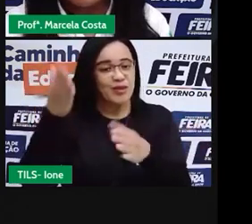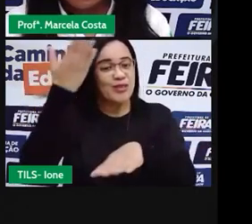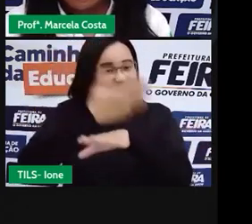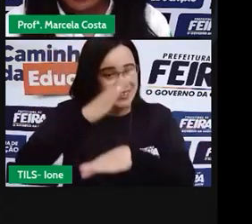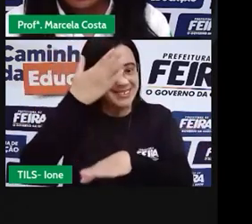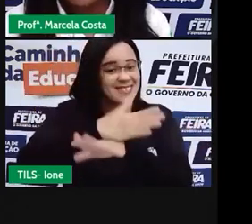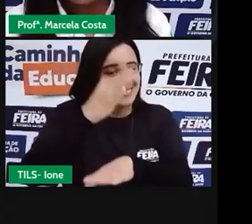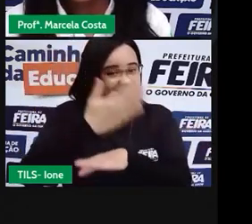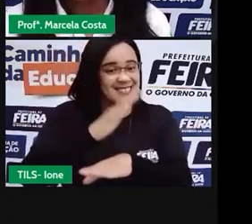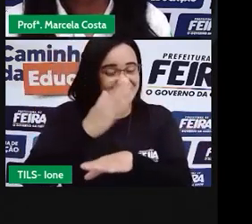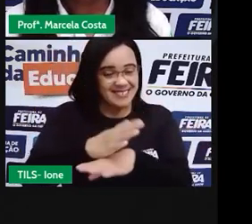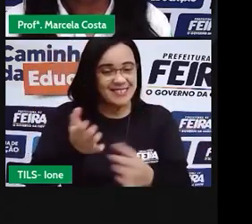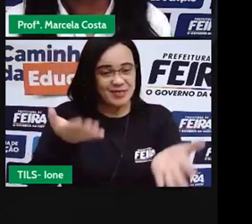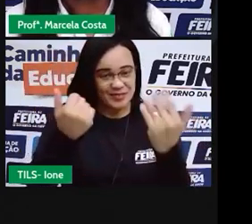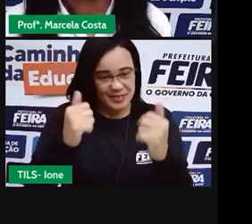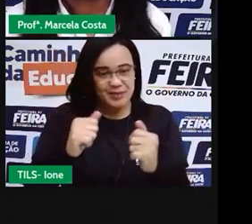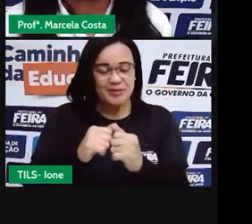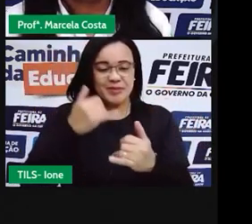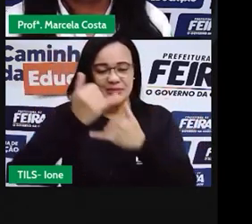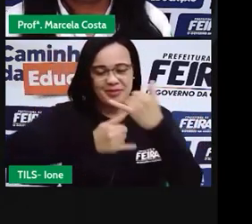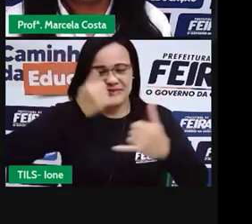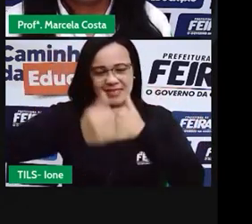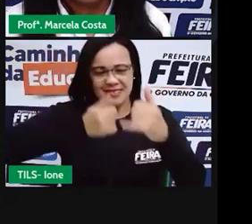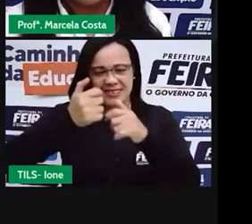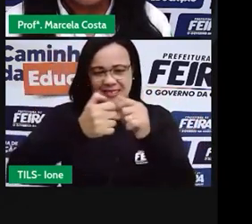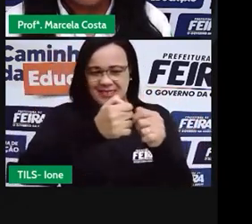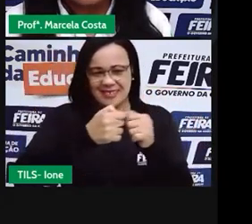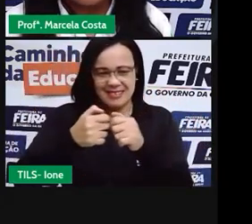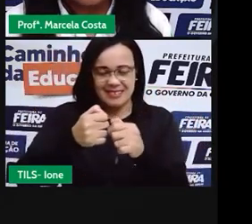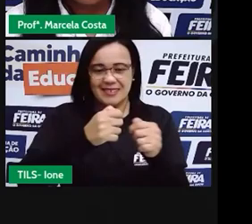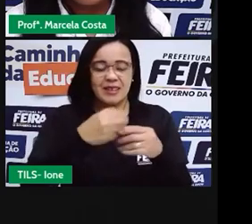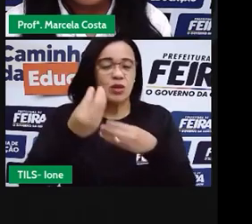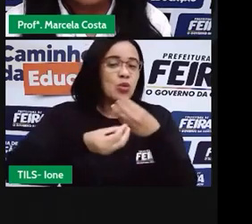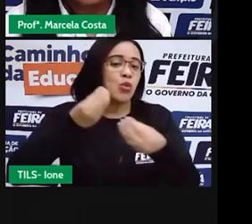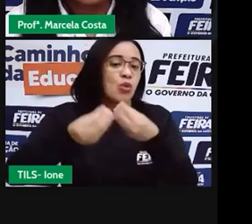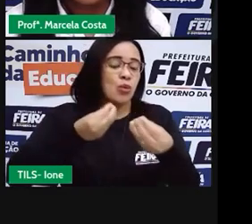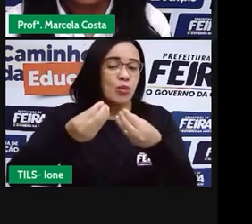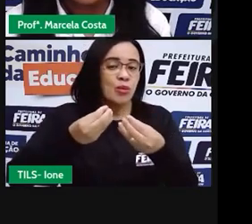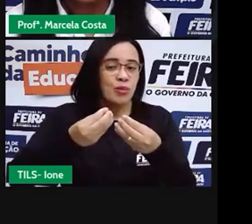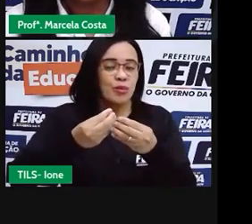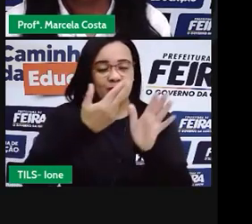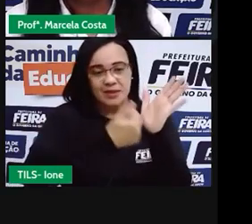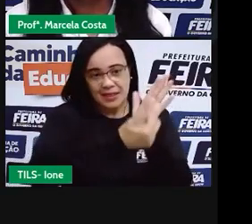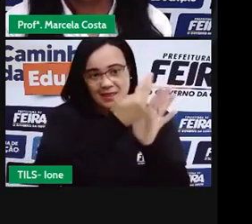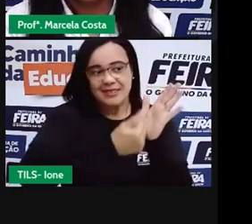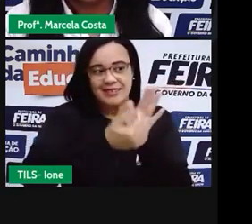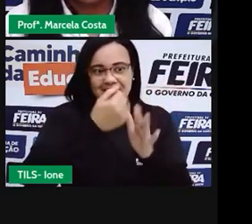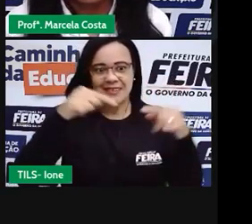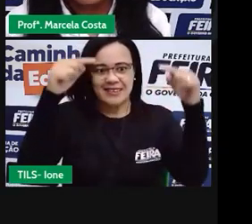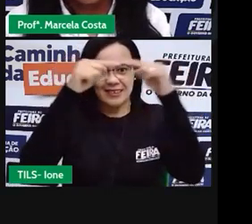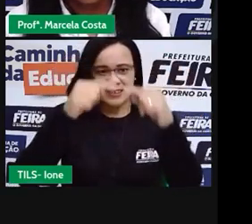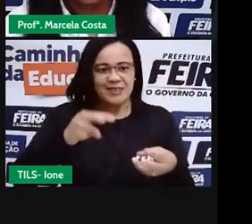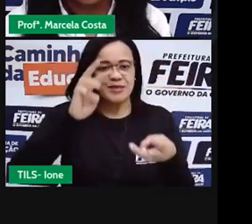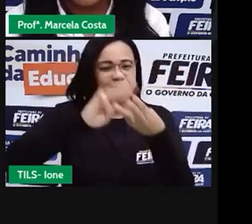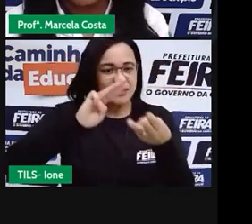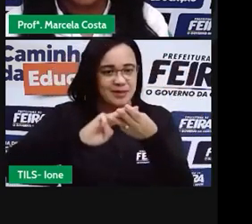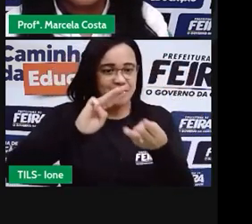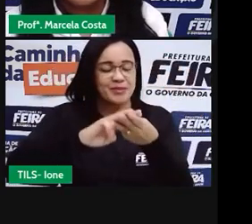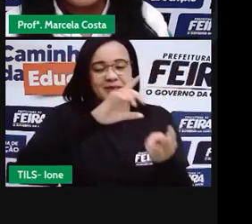aqui a apresentação para que a gente possa te dar outra sugestão para colocar